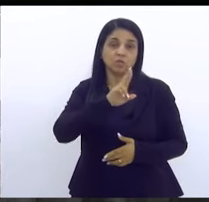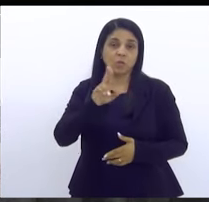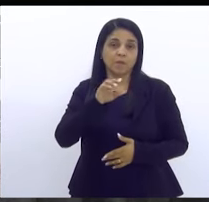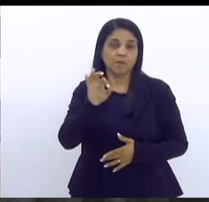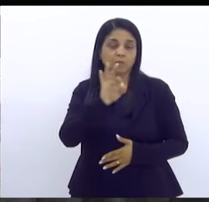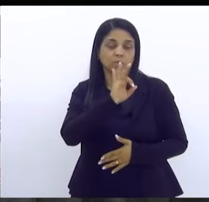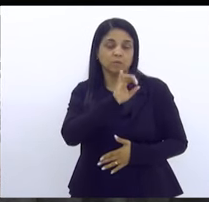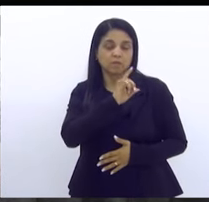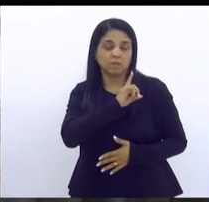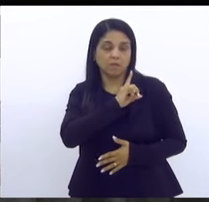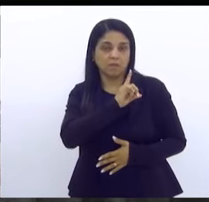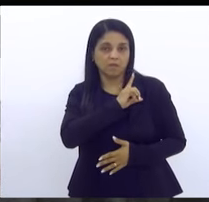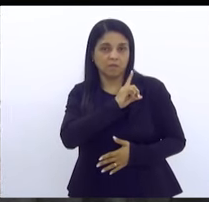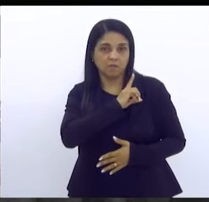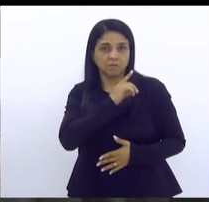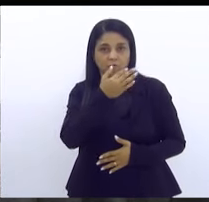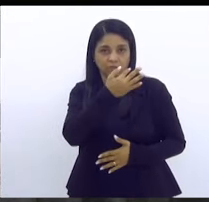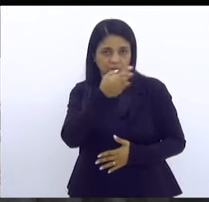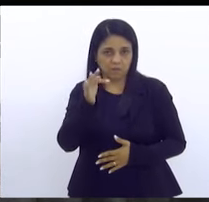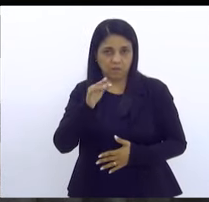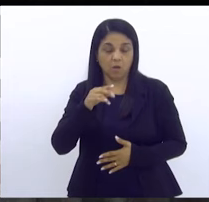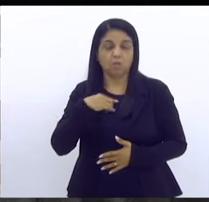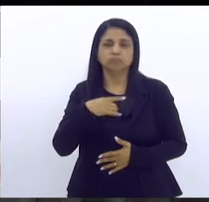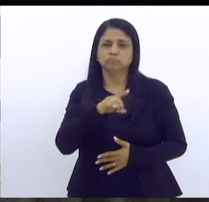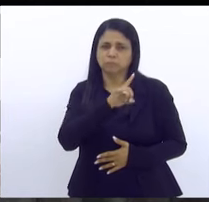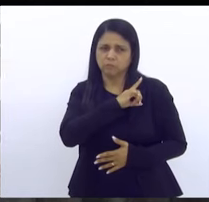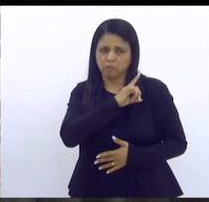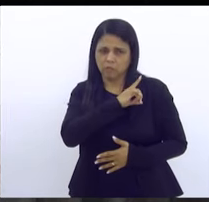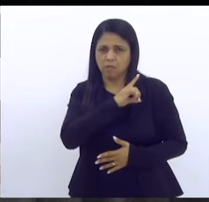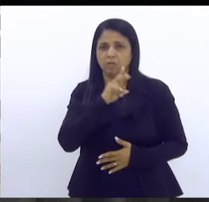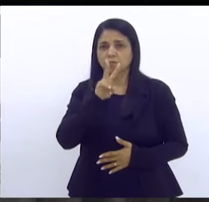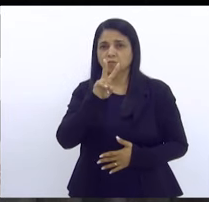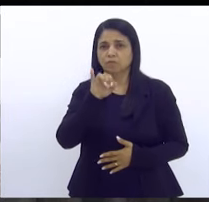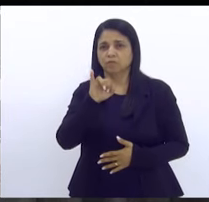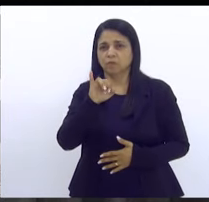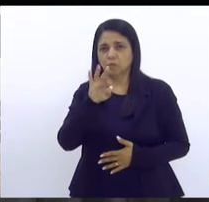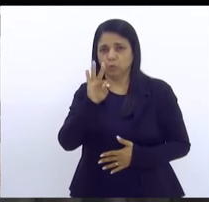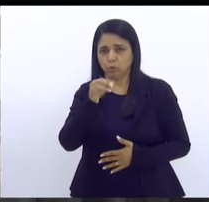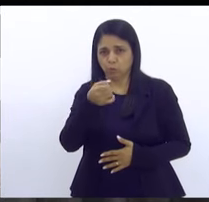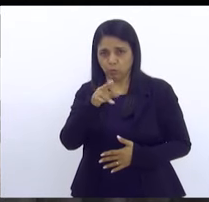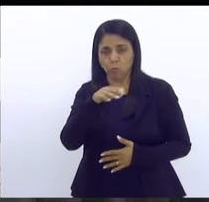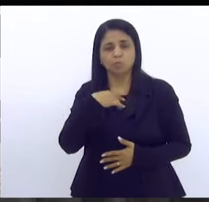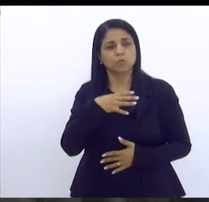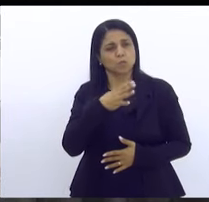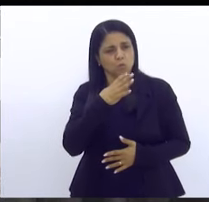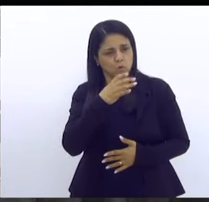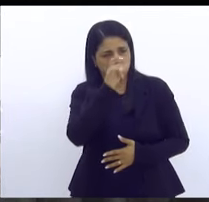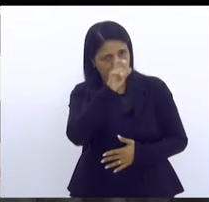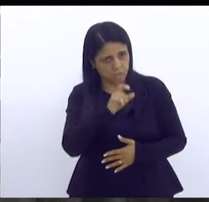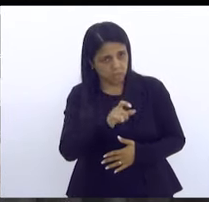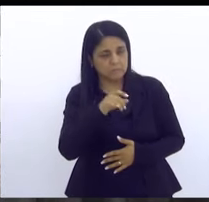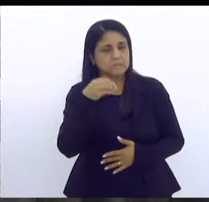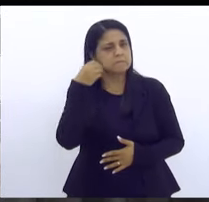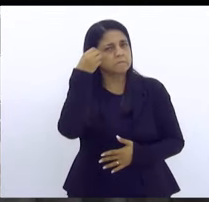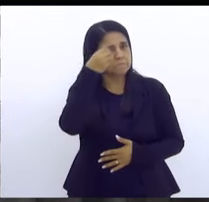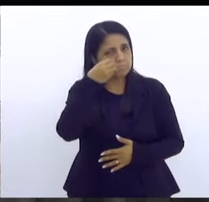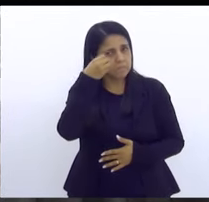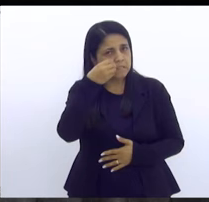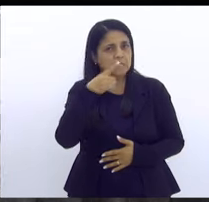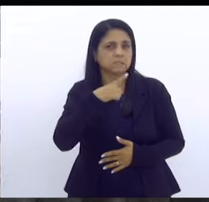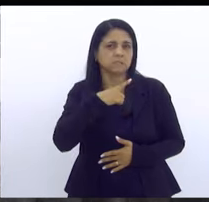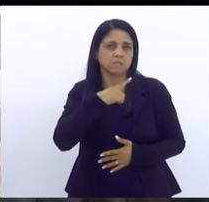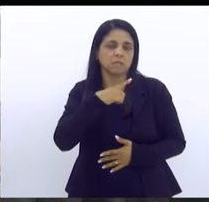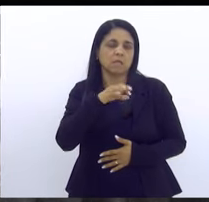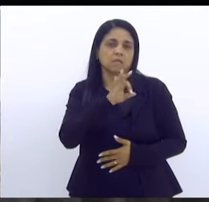delegado Vitor, uma pessoa que eu conheço, todos nós é uma pessoa que tem uma experiência na